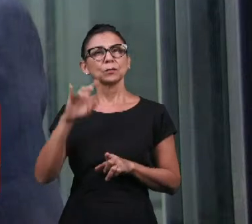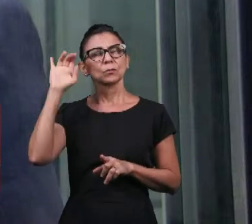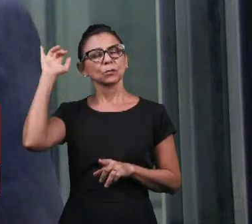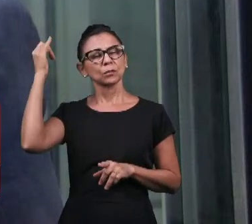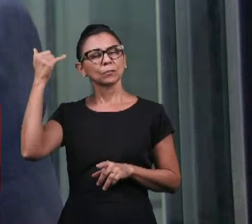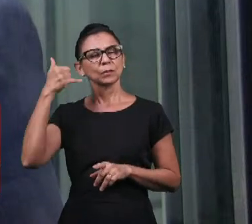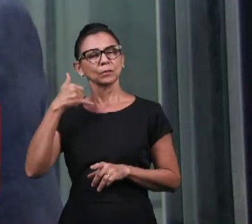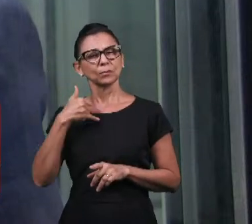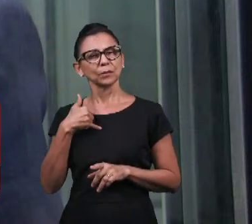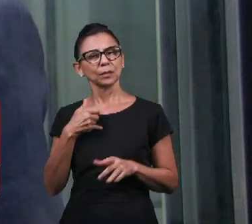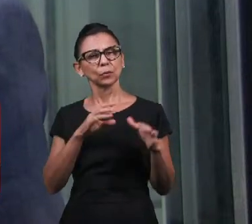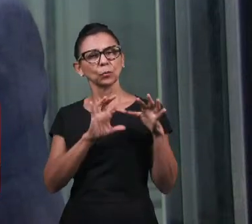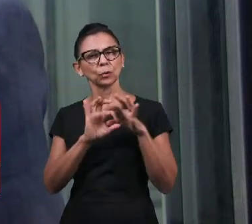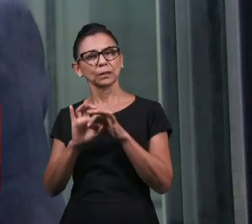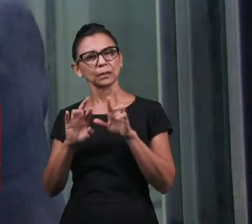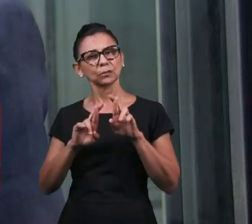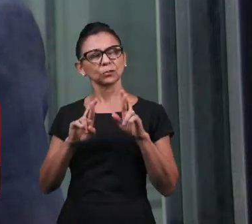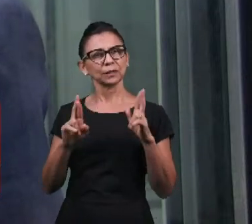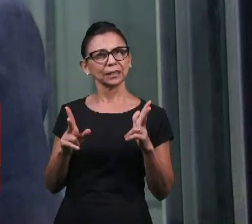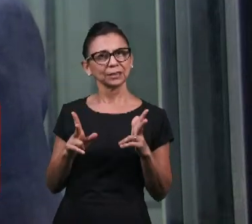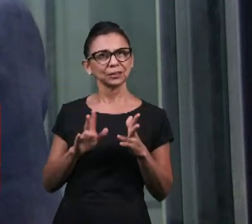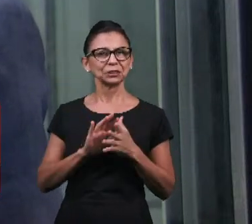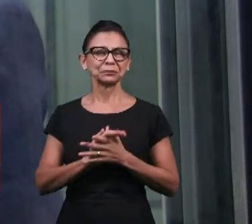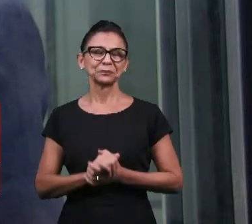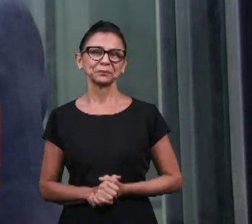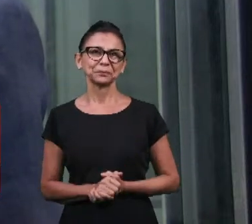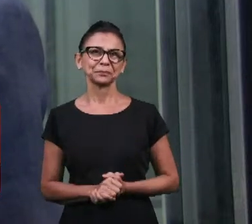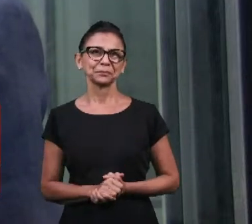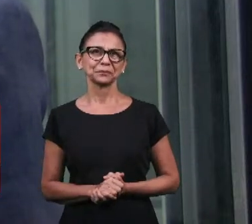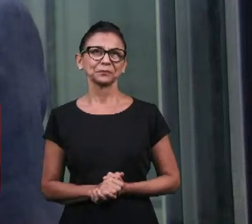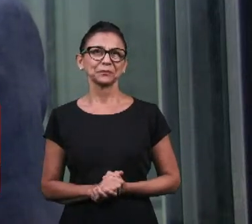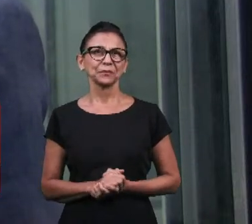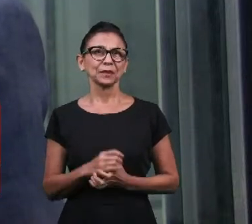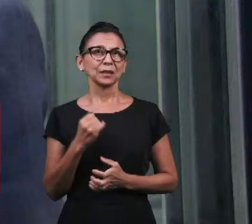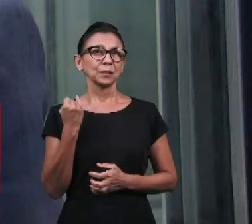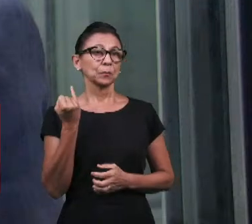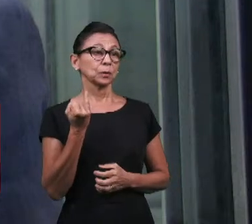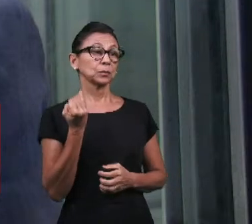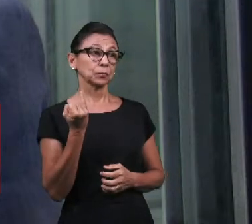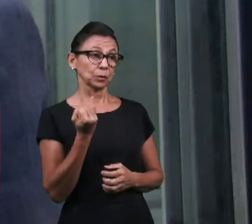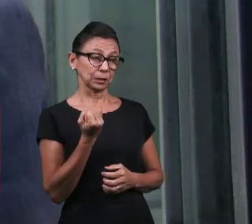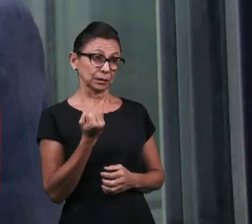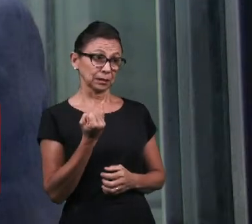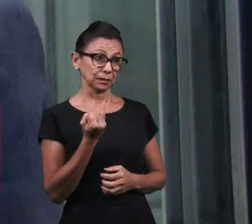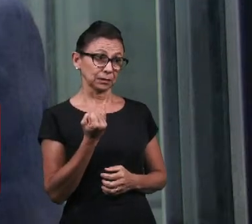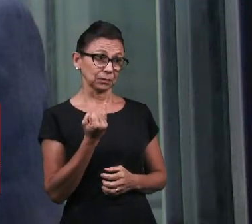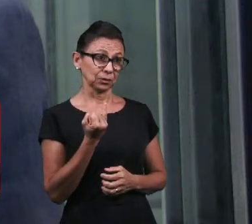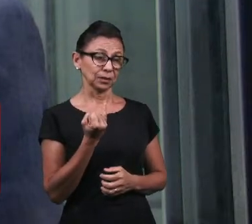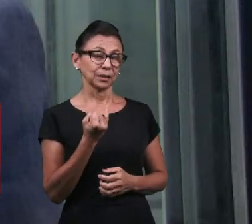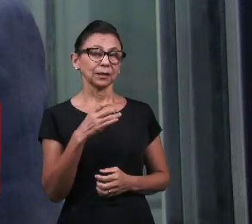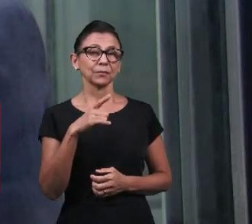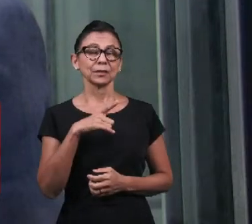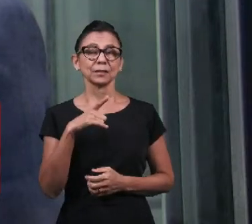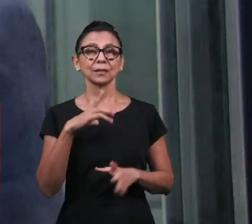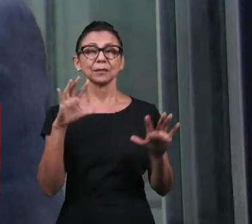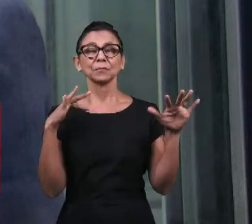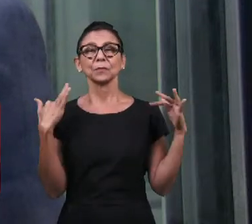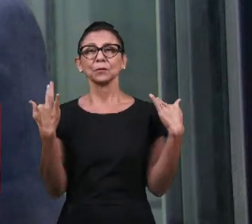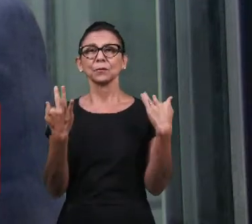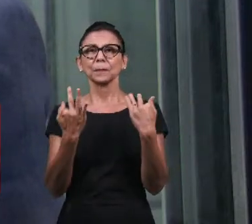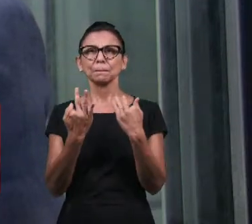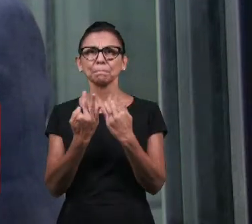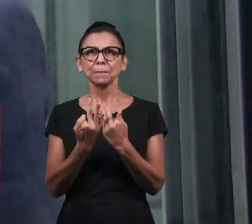vamos passar daqui a pouco. Mas o importante, Jorginho, é que ter uma família espiritualmente estruturada é